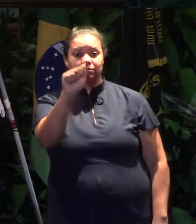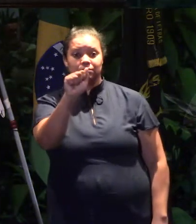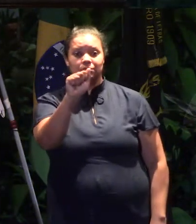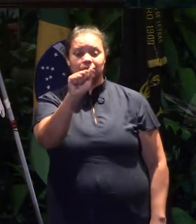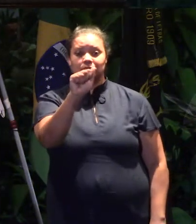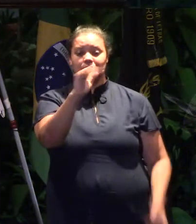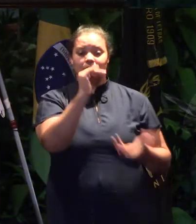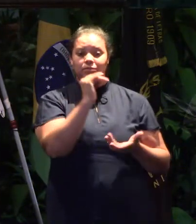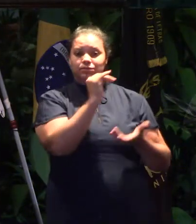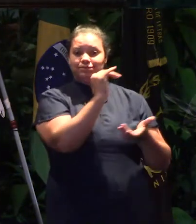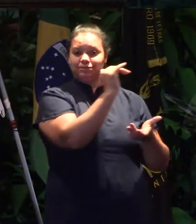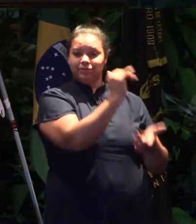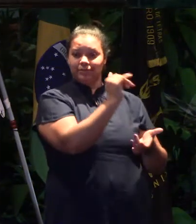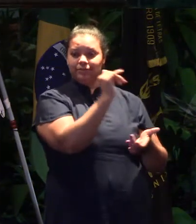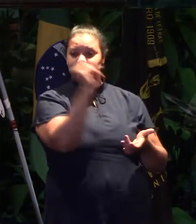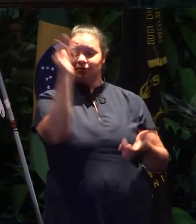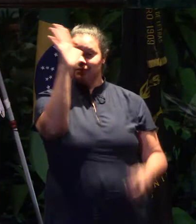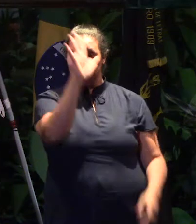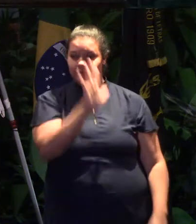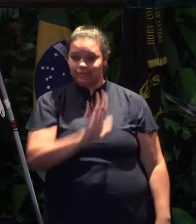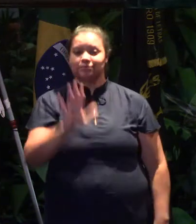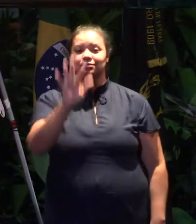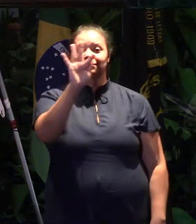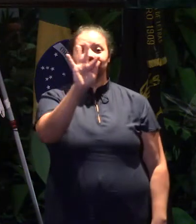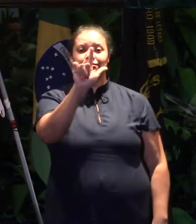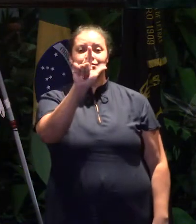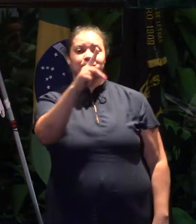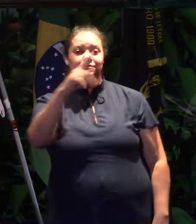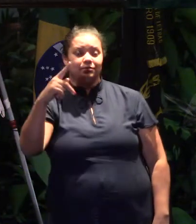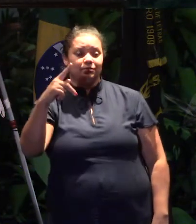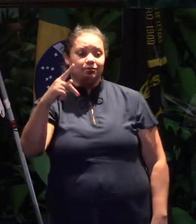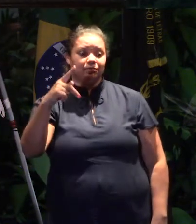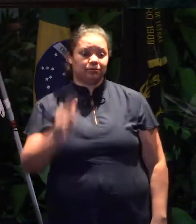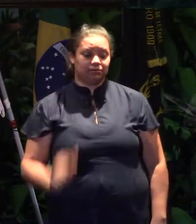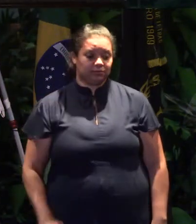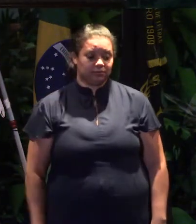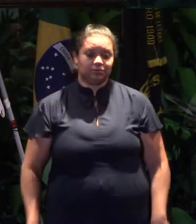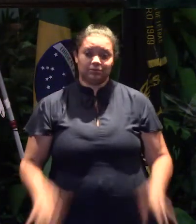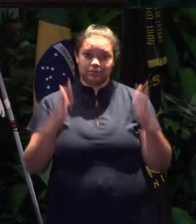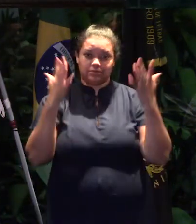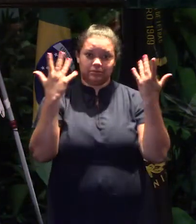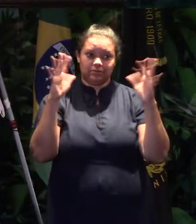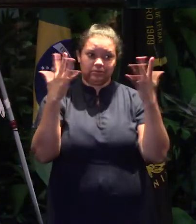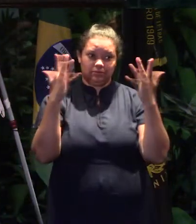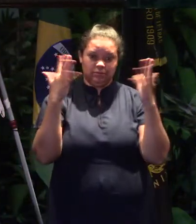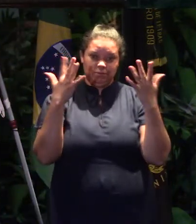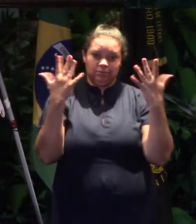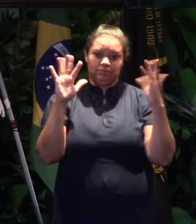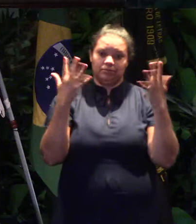of Flip. Prêmio Nacional of Flip. Um poema. Então, uma salva de palmas para a Thaís.